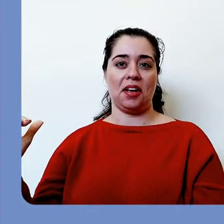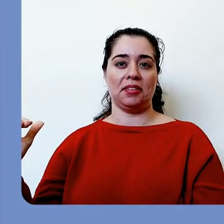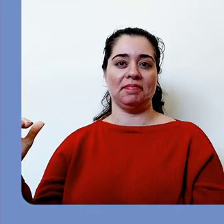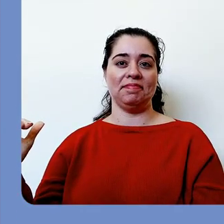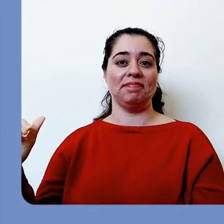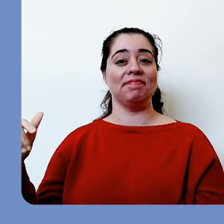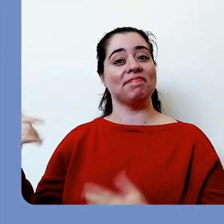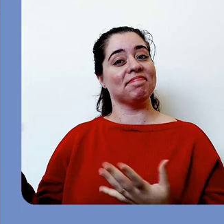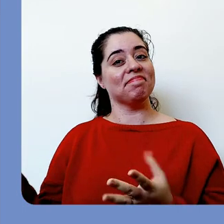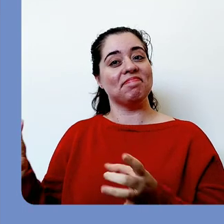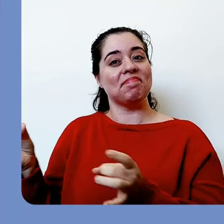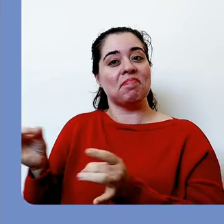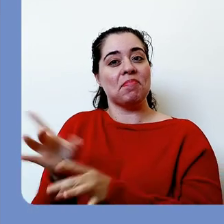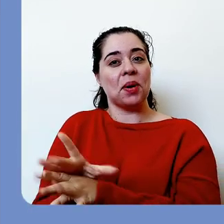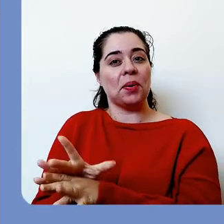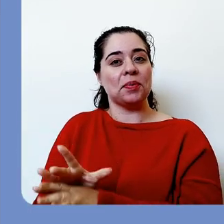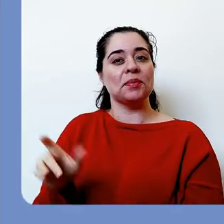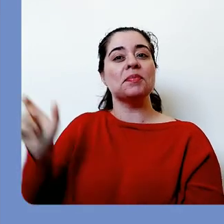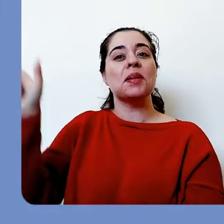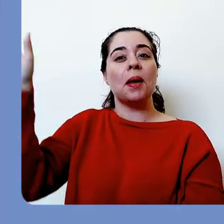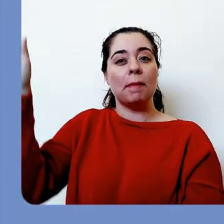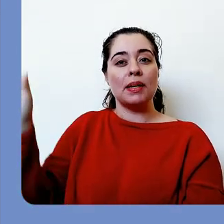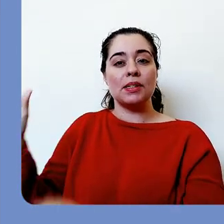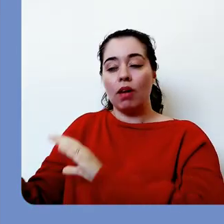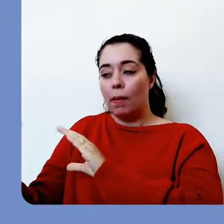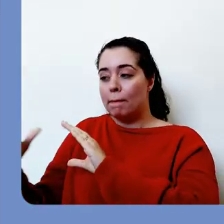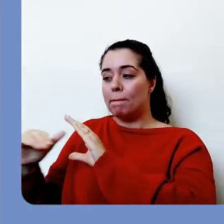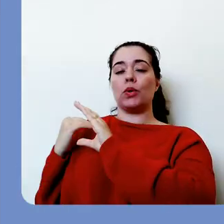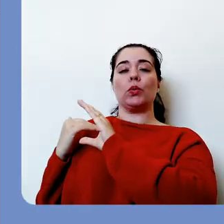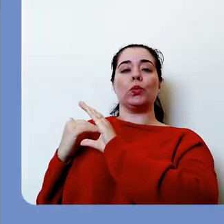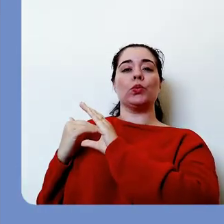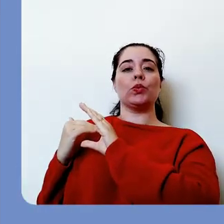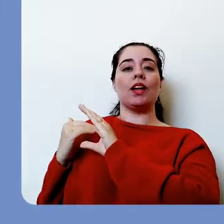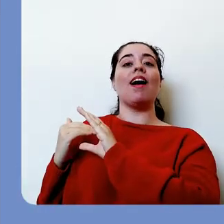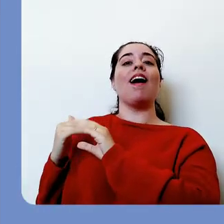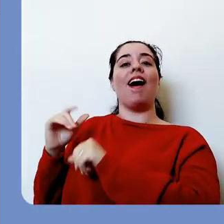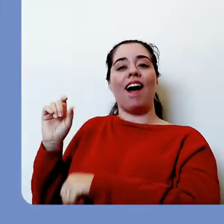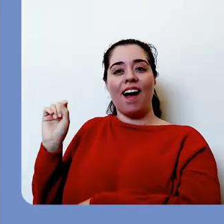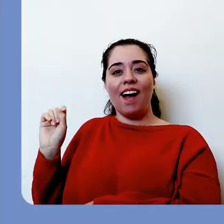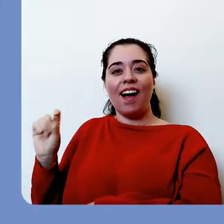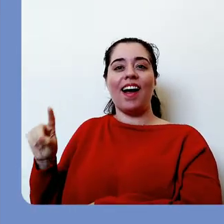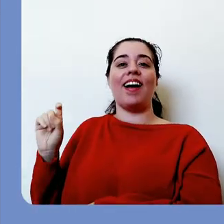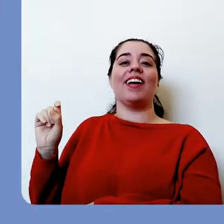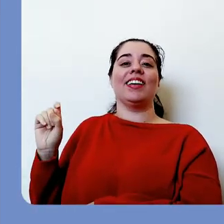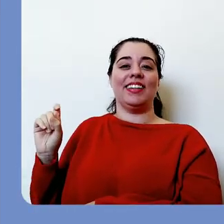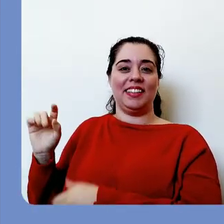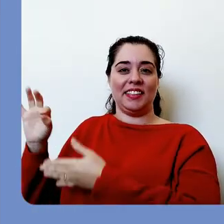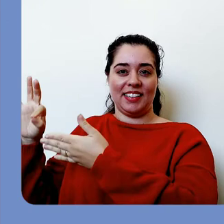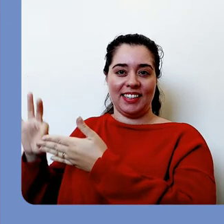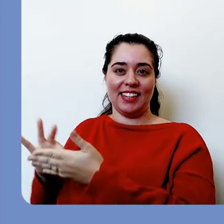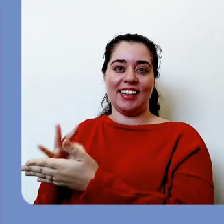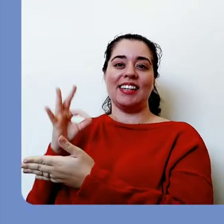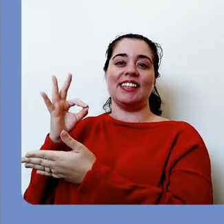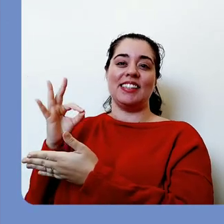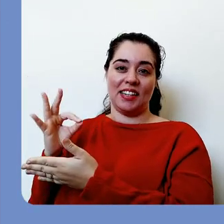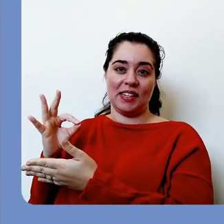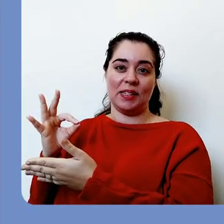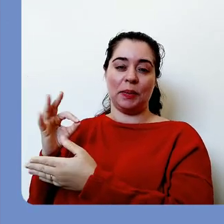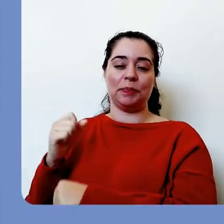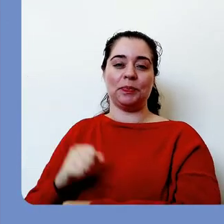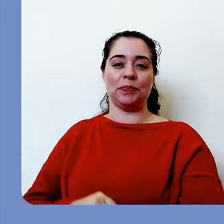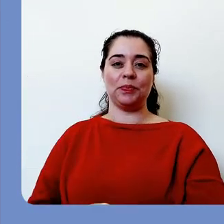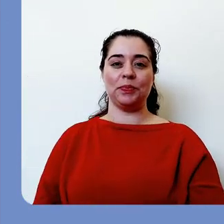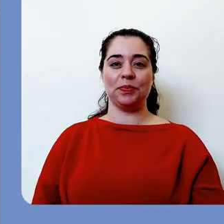no sistema de inscrição você homologar todas as pessoas que vão participar da sua atividade